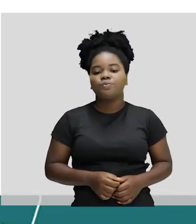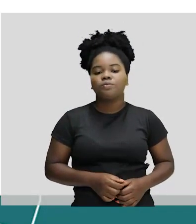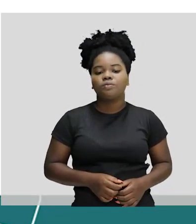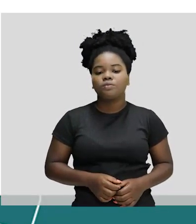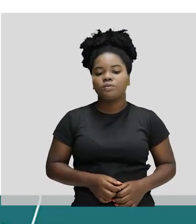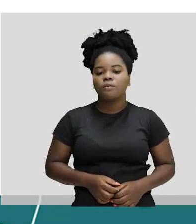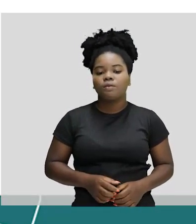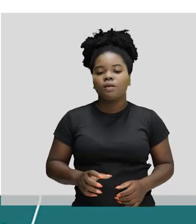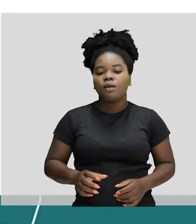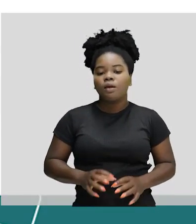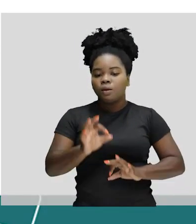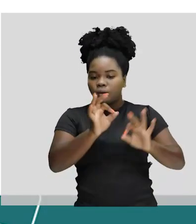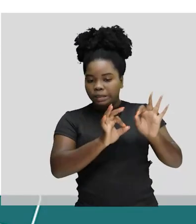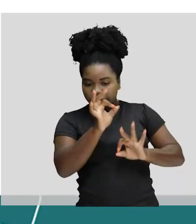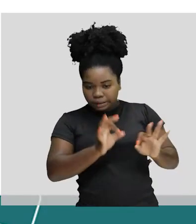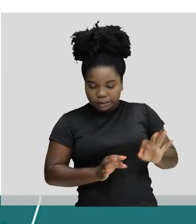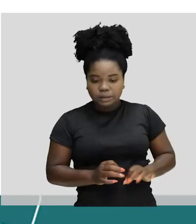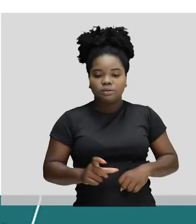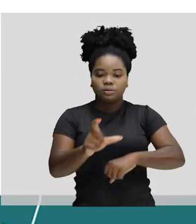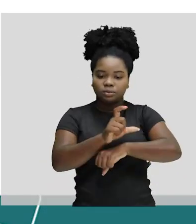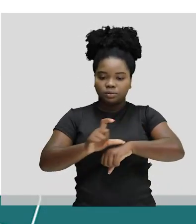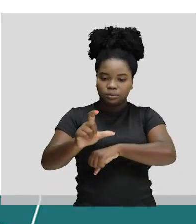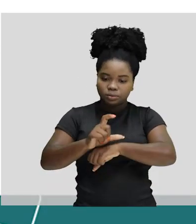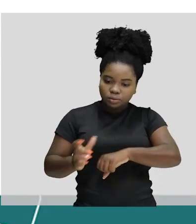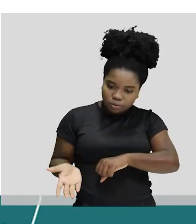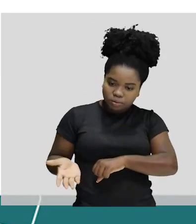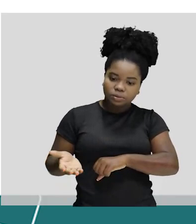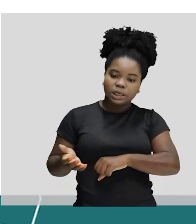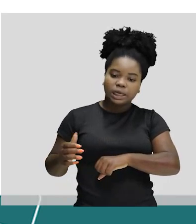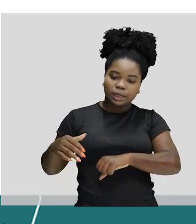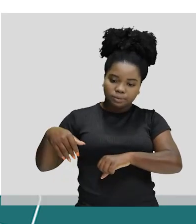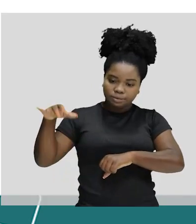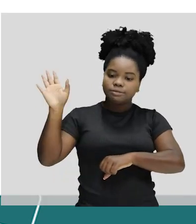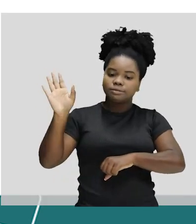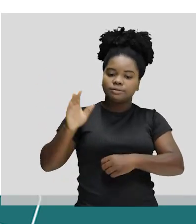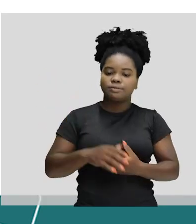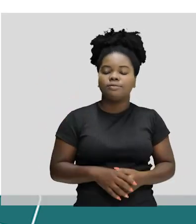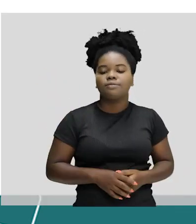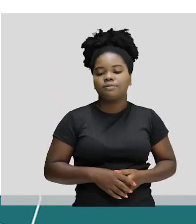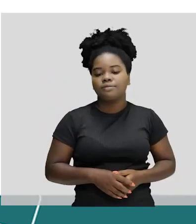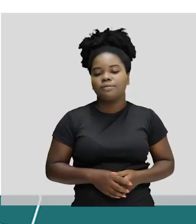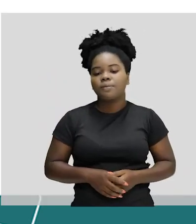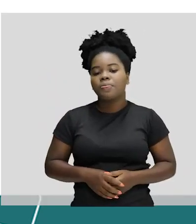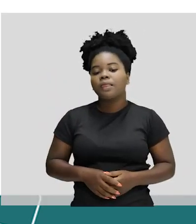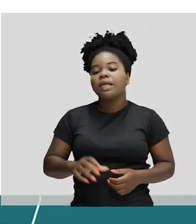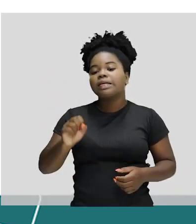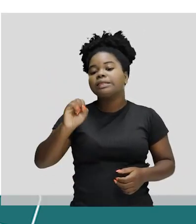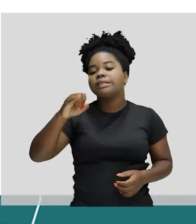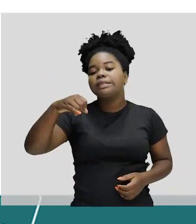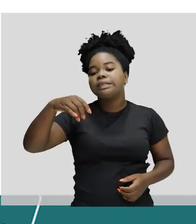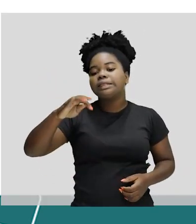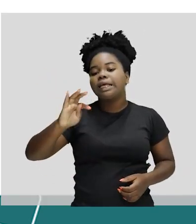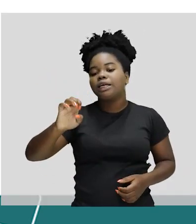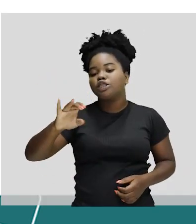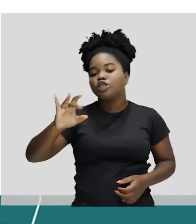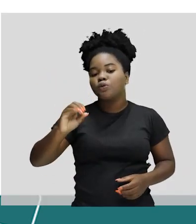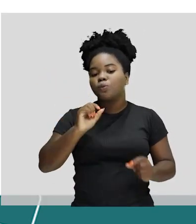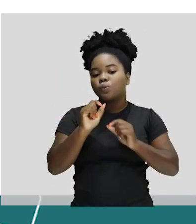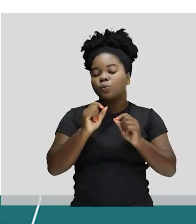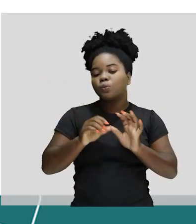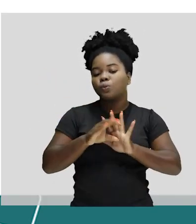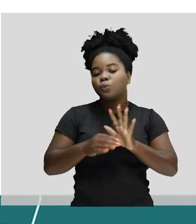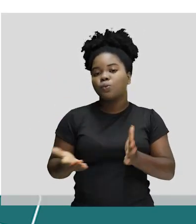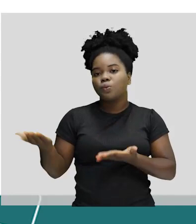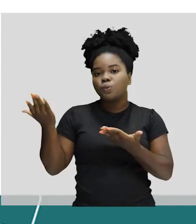do superlativo. A formação do grau superlativo absoluto sintético. A principal regra de formação do